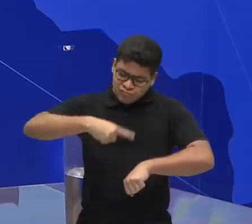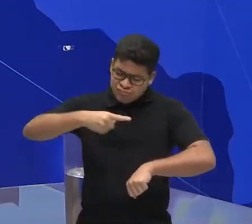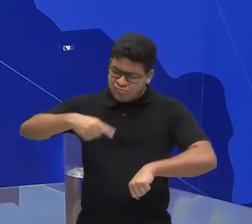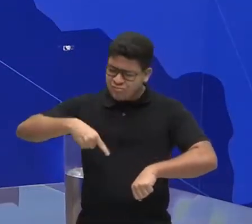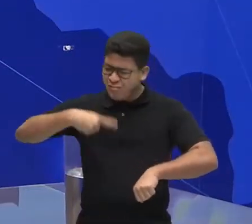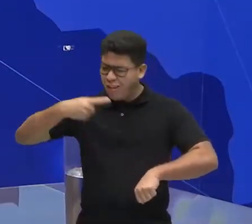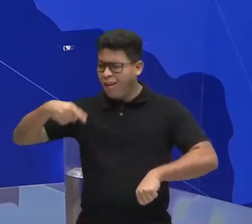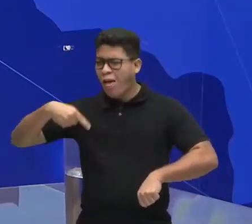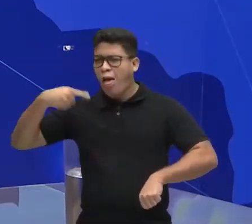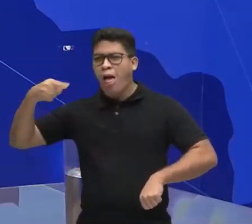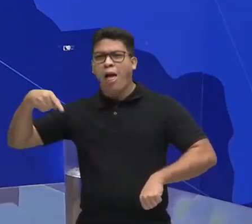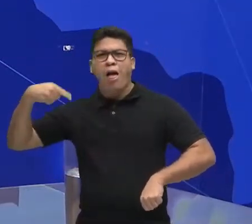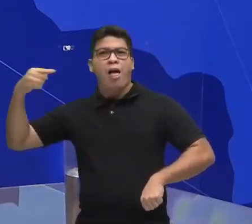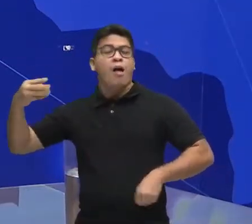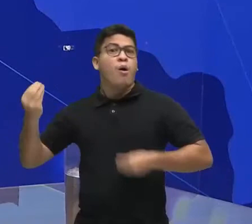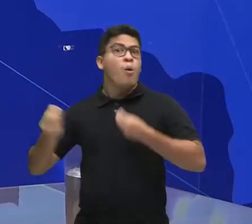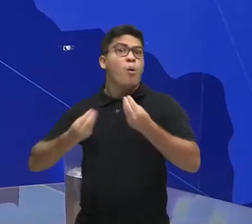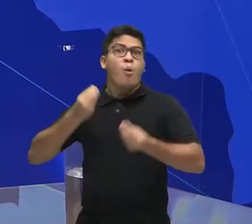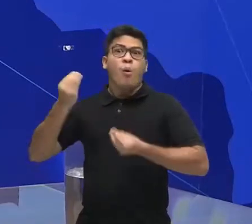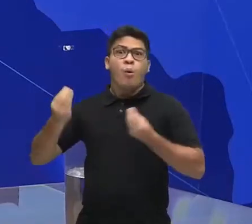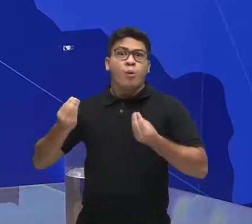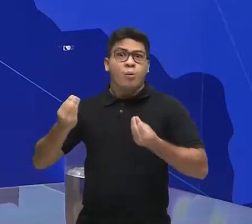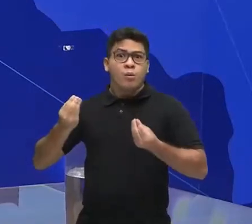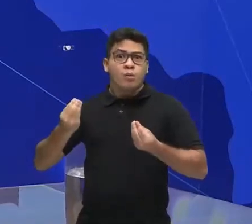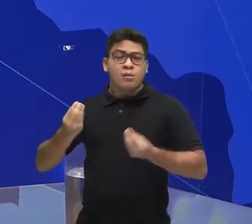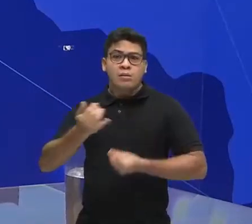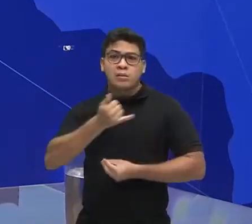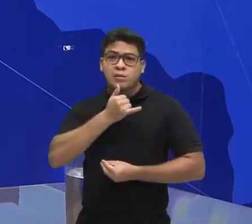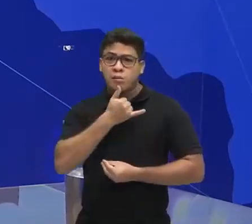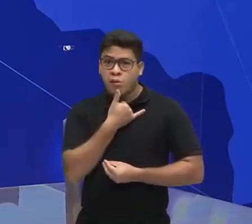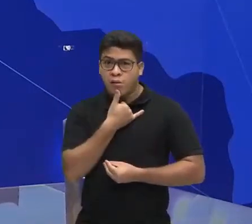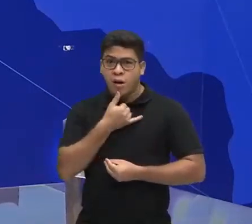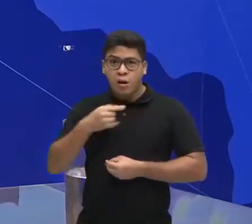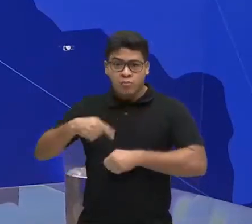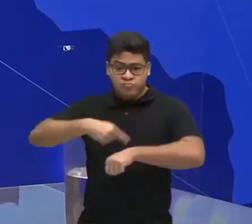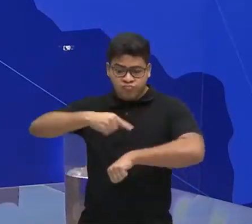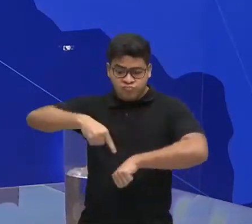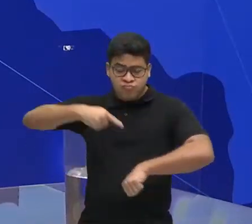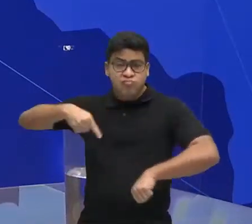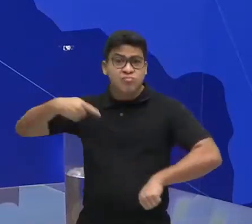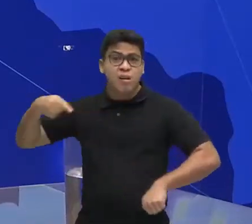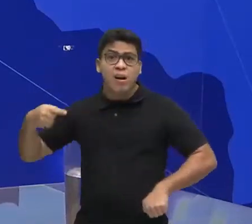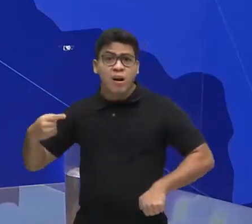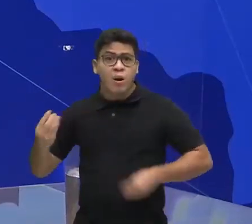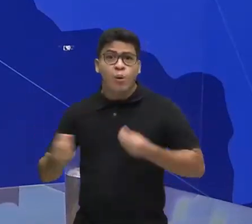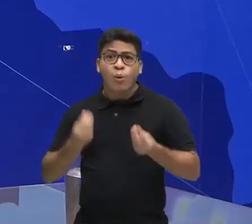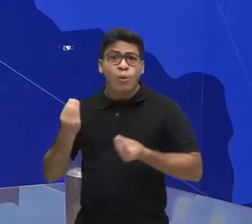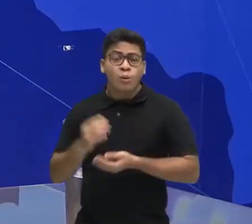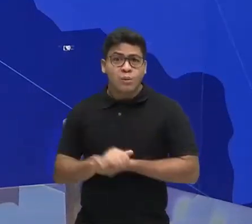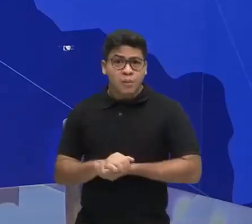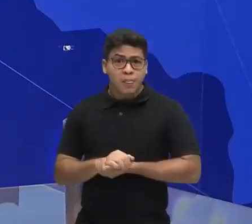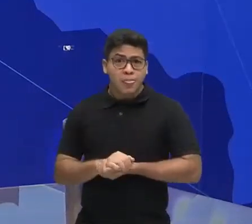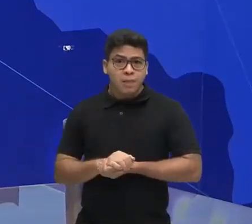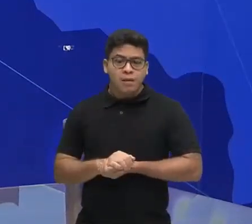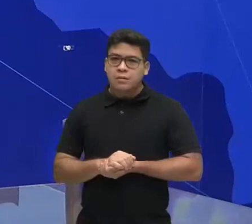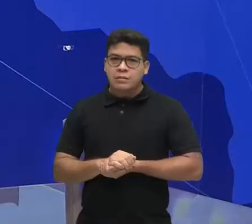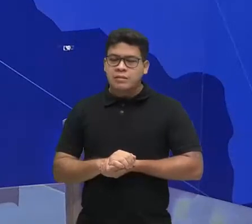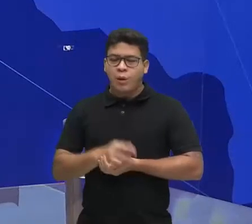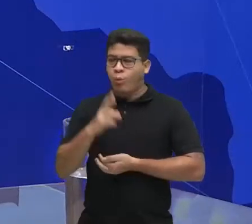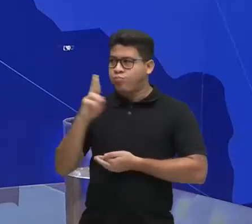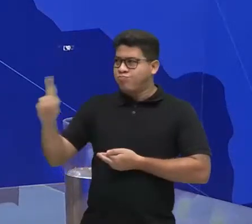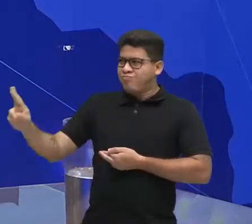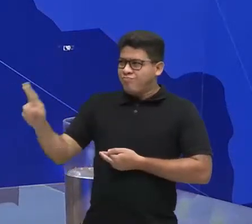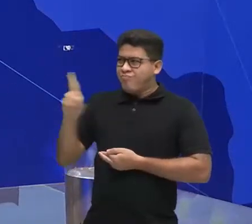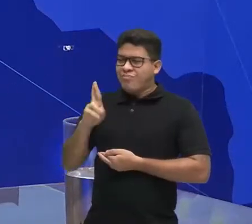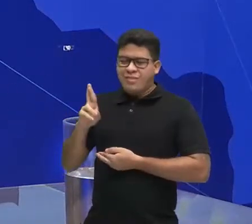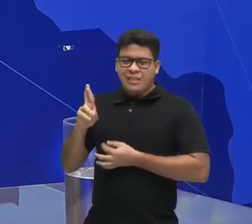mentiras. Então, quando alguém chega com afeto e diz, olha, eu não tenho o que te dizer agora, eu não tenho uma resposta